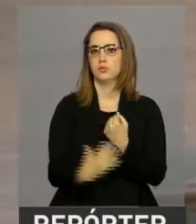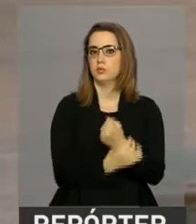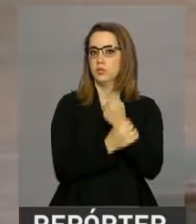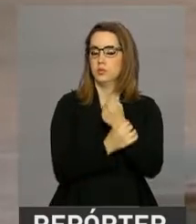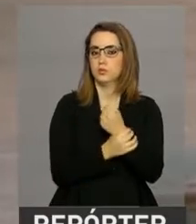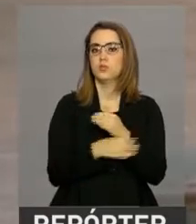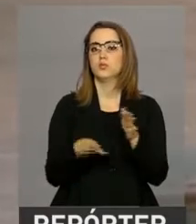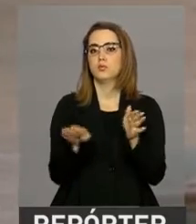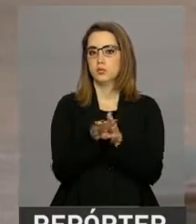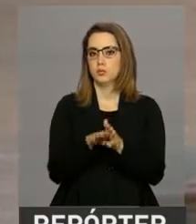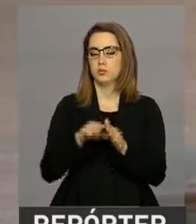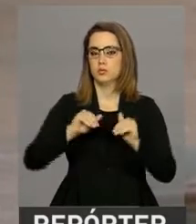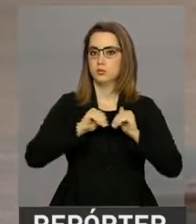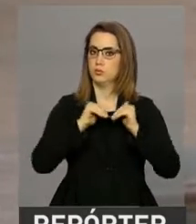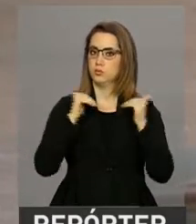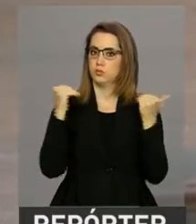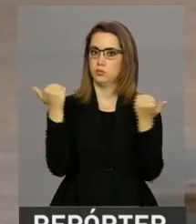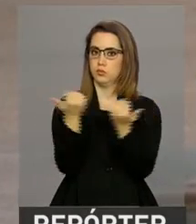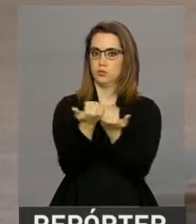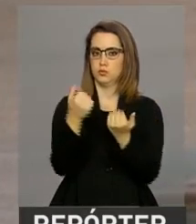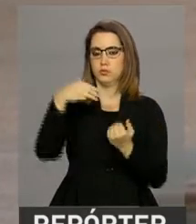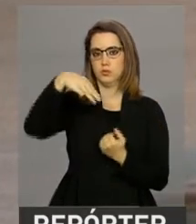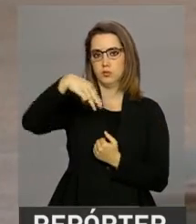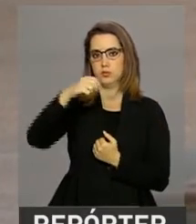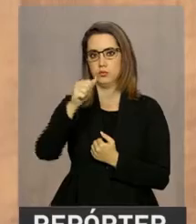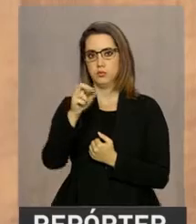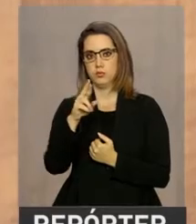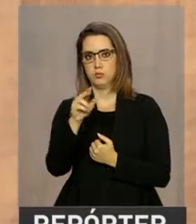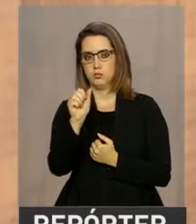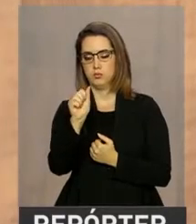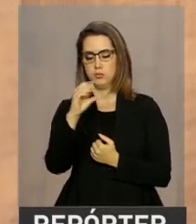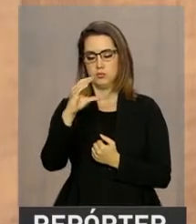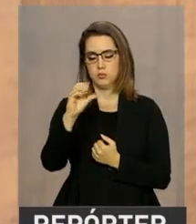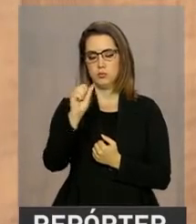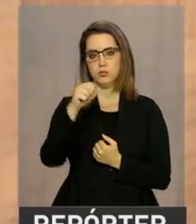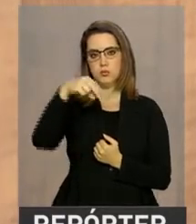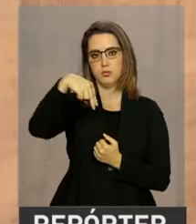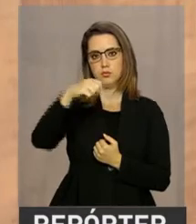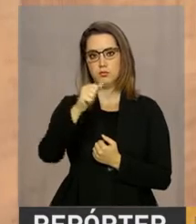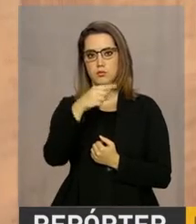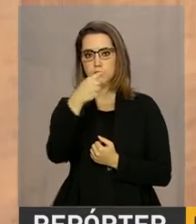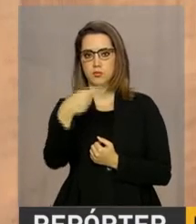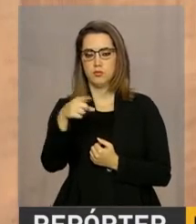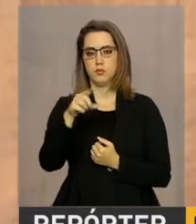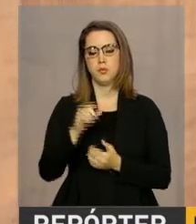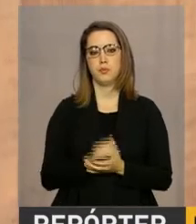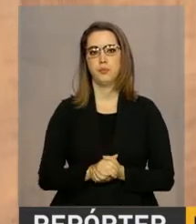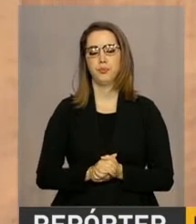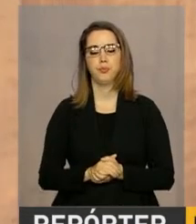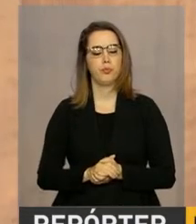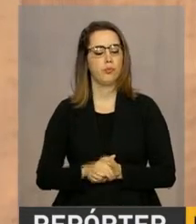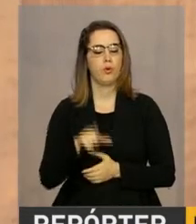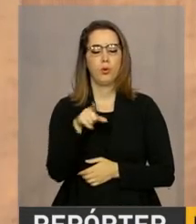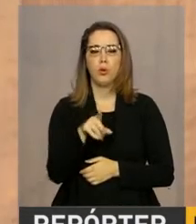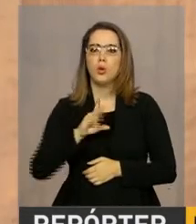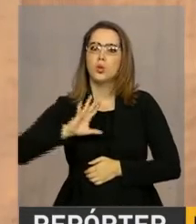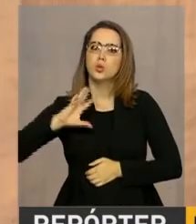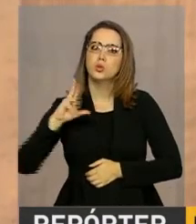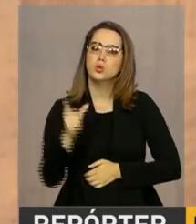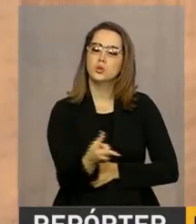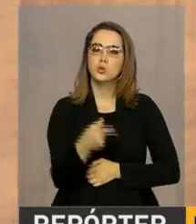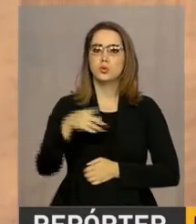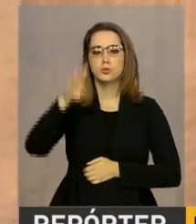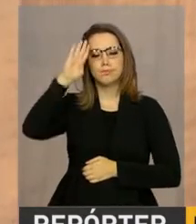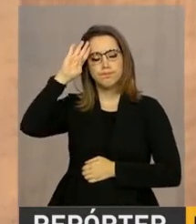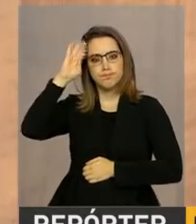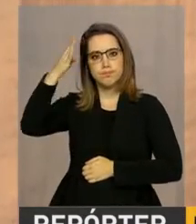passar até o Maracanã. Vamos ouvi-lo. Todas as autoridades que vão, ninguém vai com carro